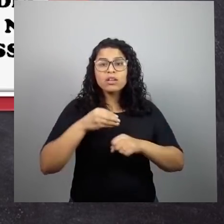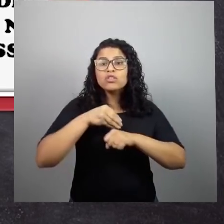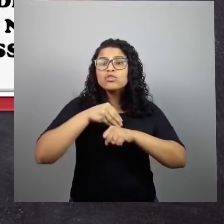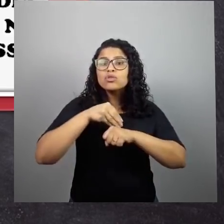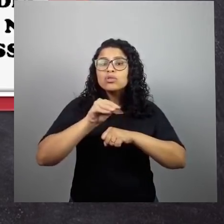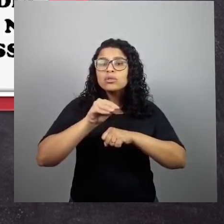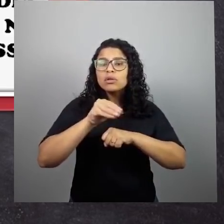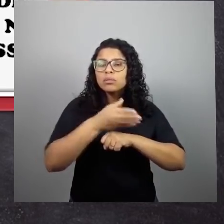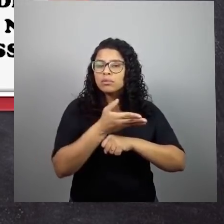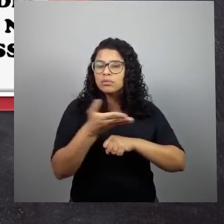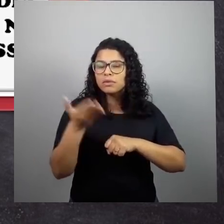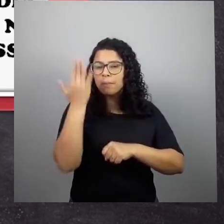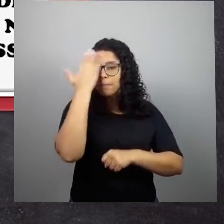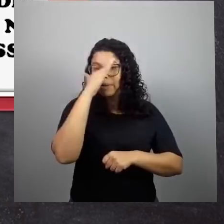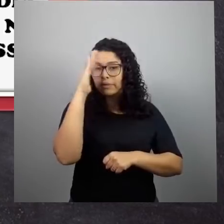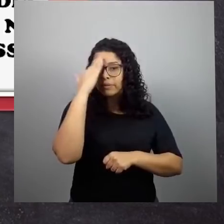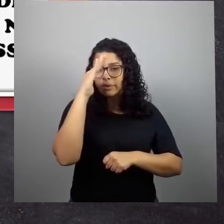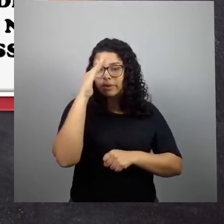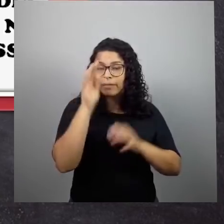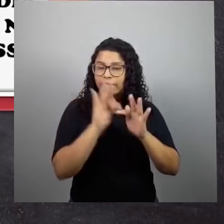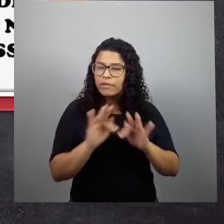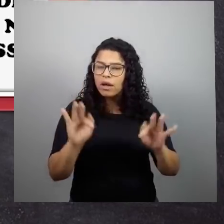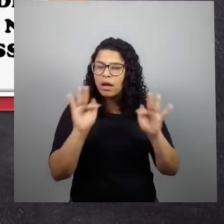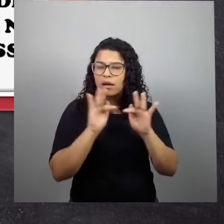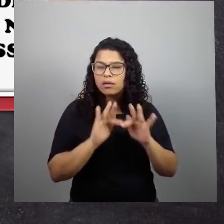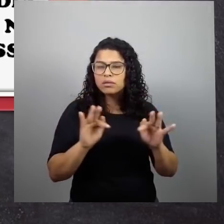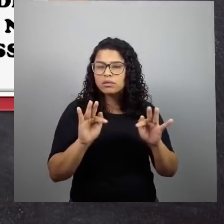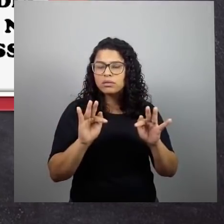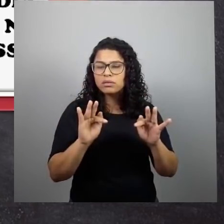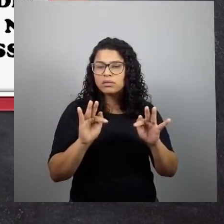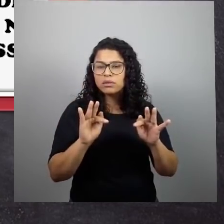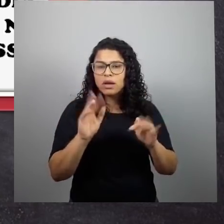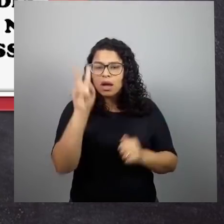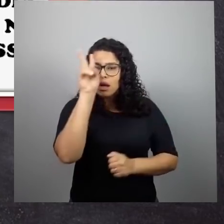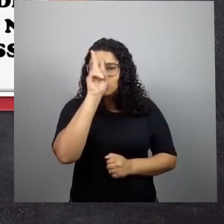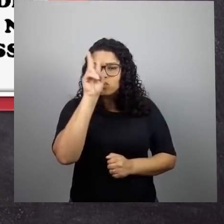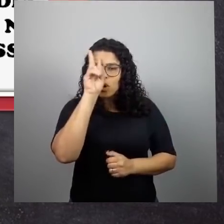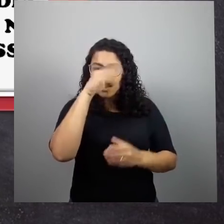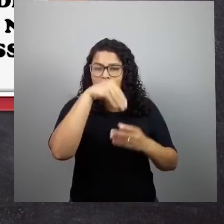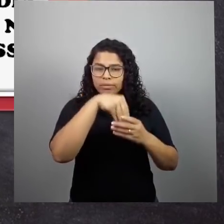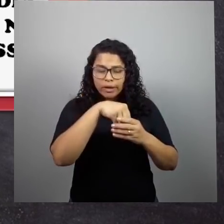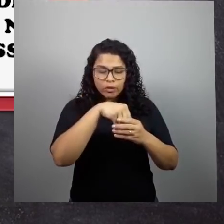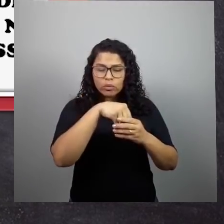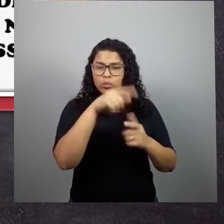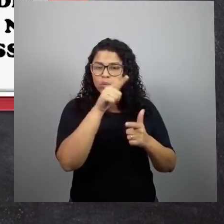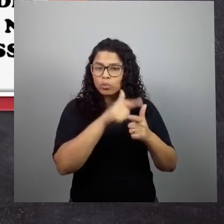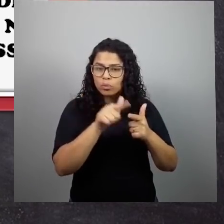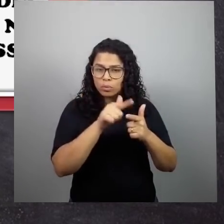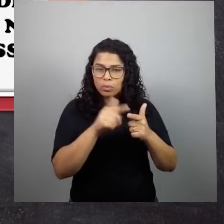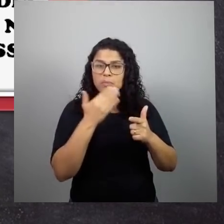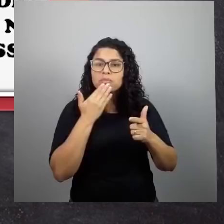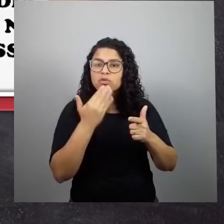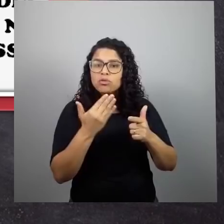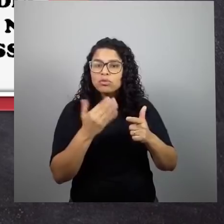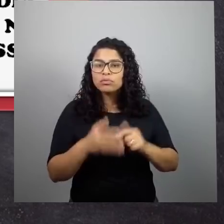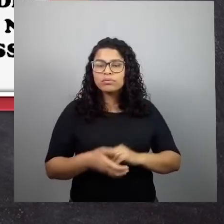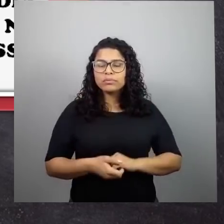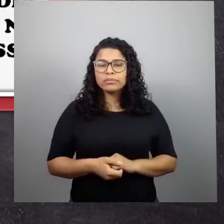das dicas também para entender as frases e assim entender a historinha que o problema está